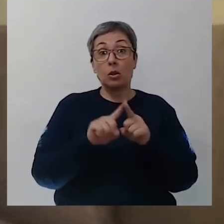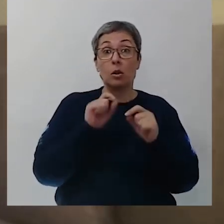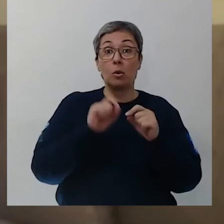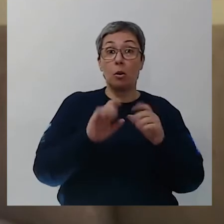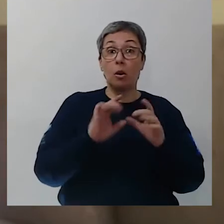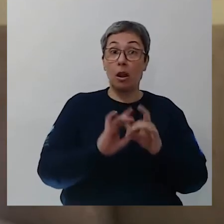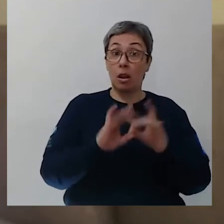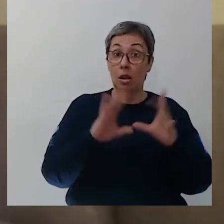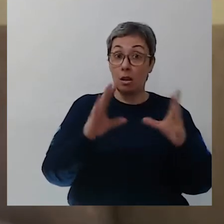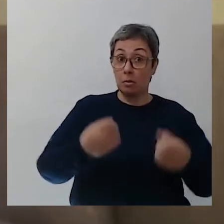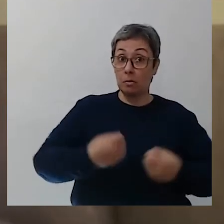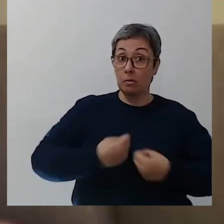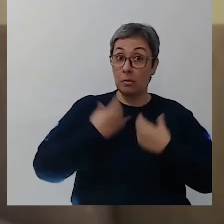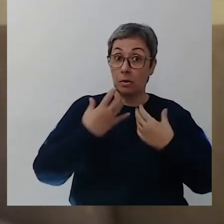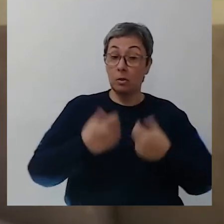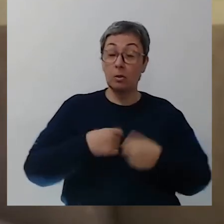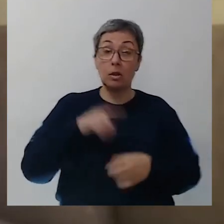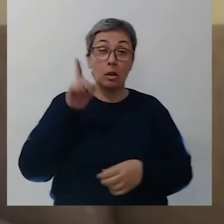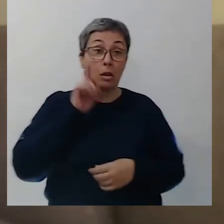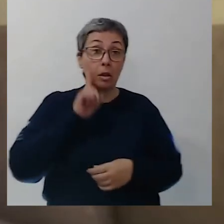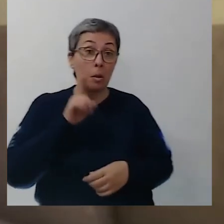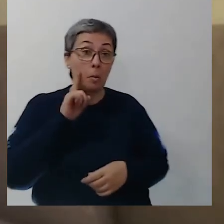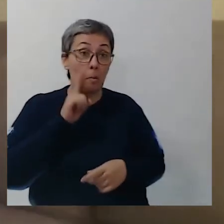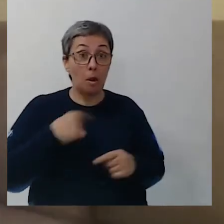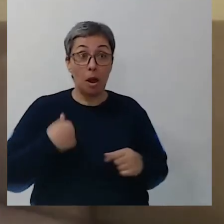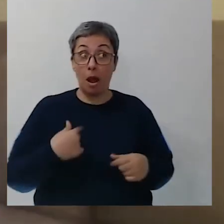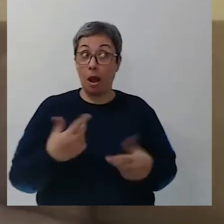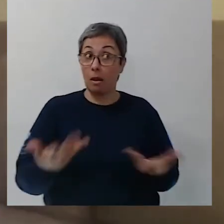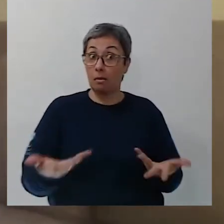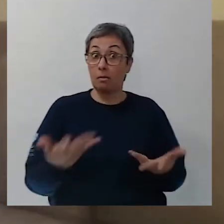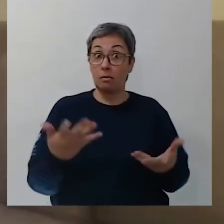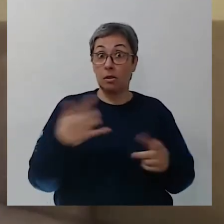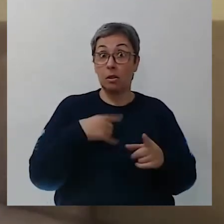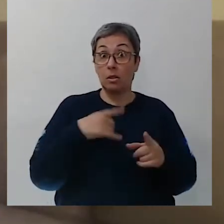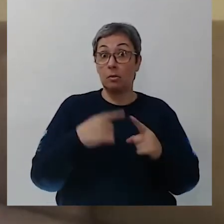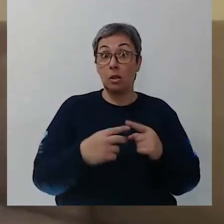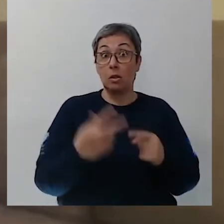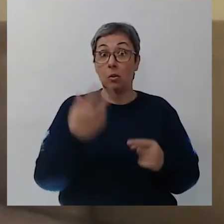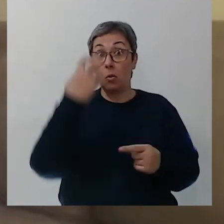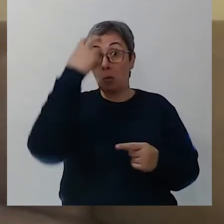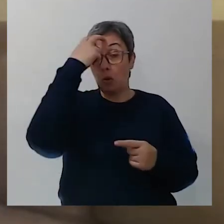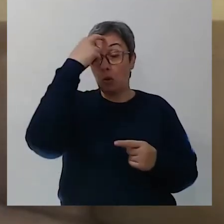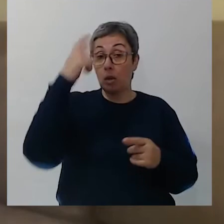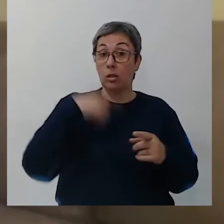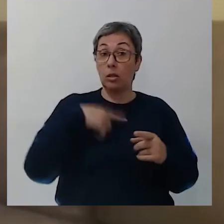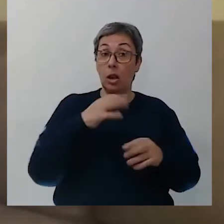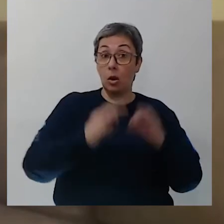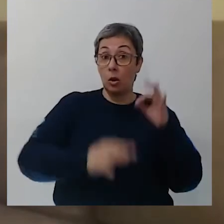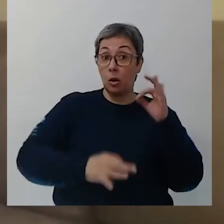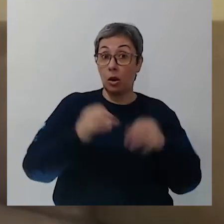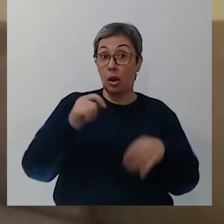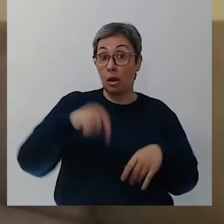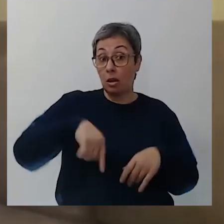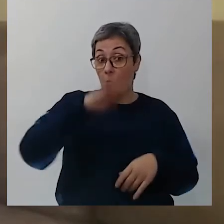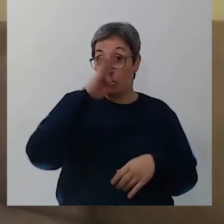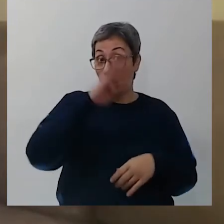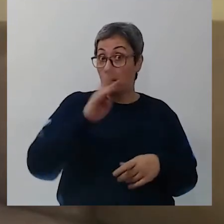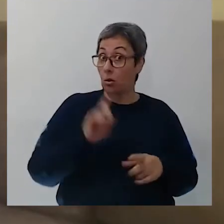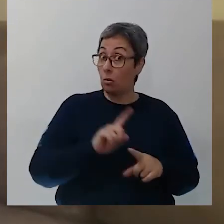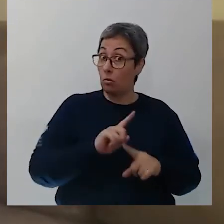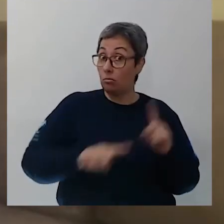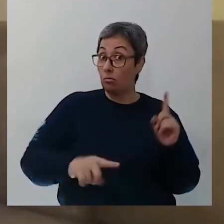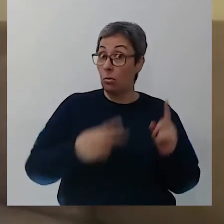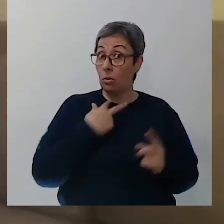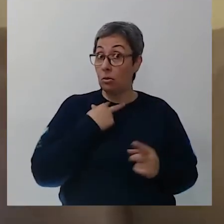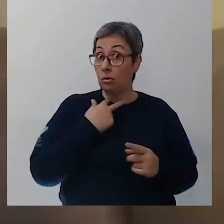um ato de livre expressão nos Estados Unidos pode não ser considerado culturalmente e juridicamente aqui no